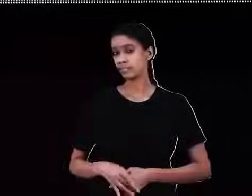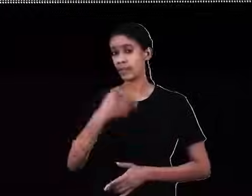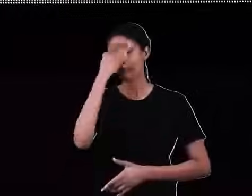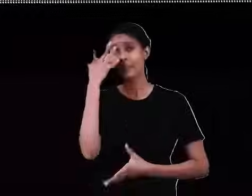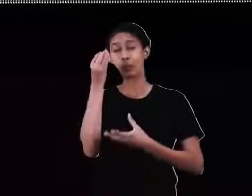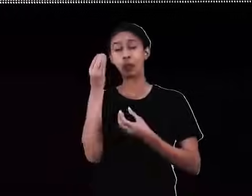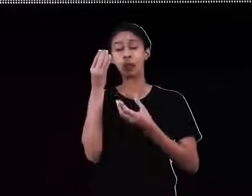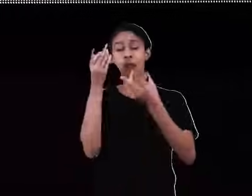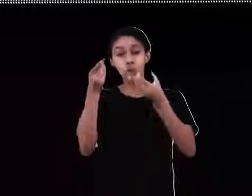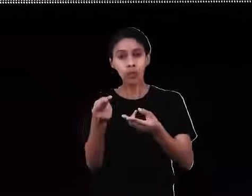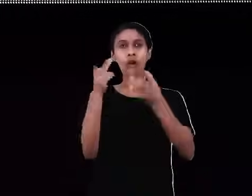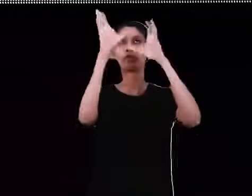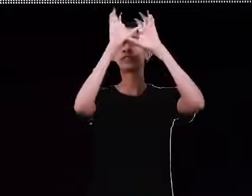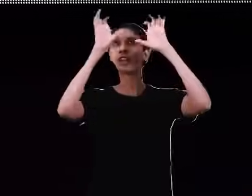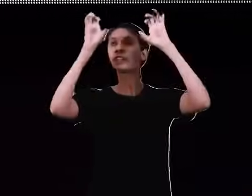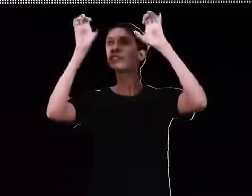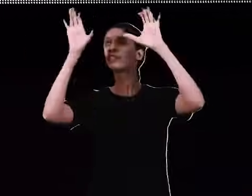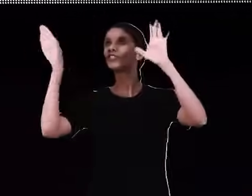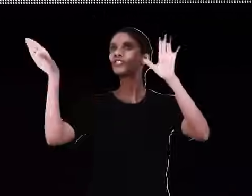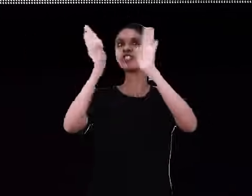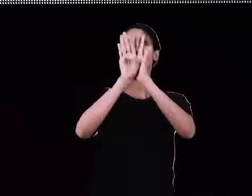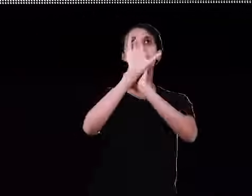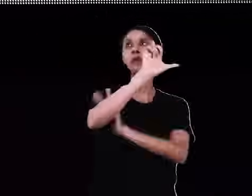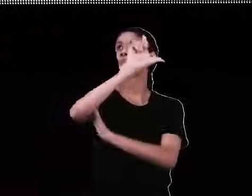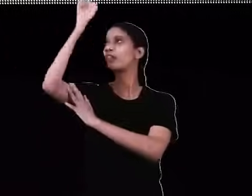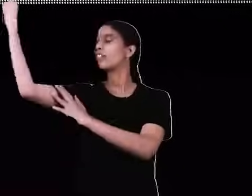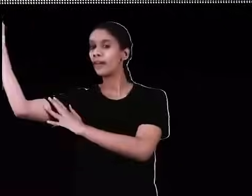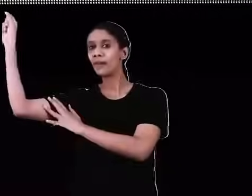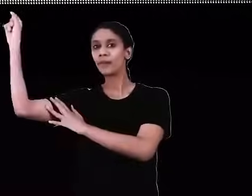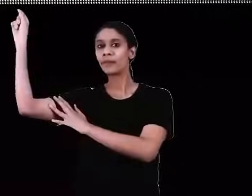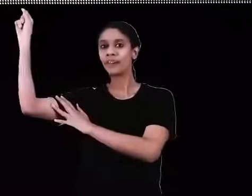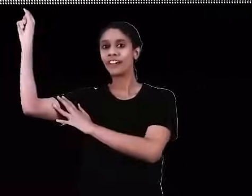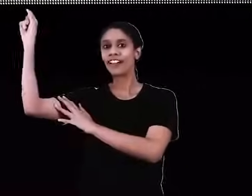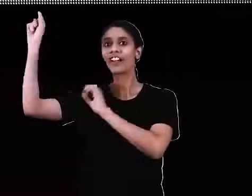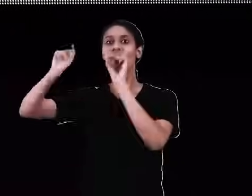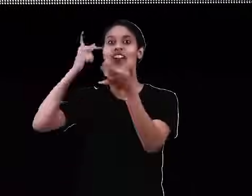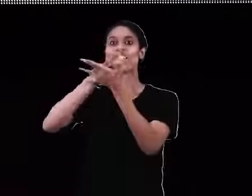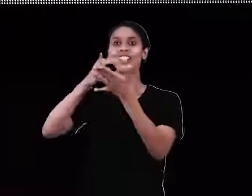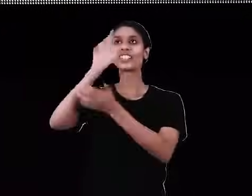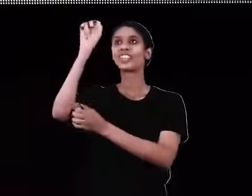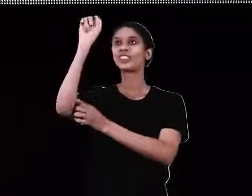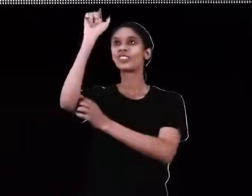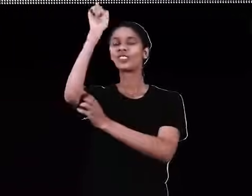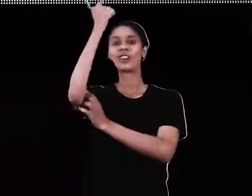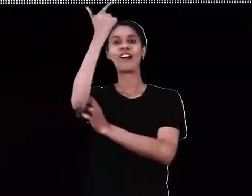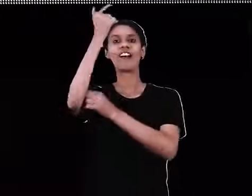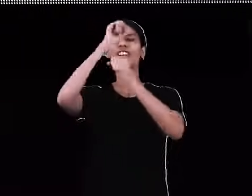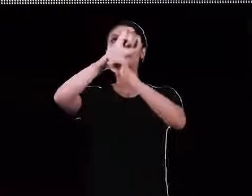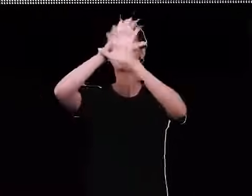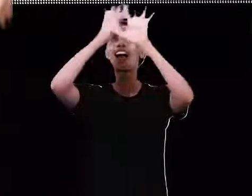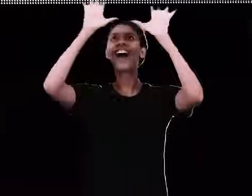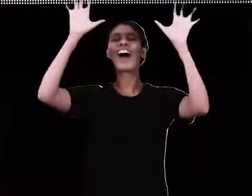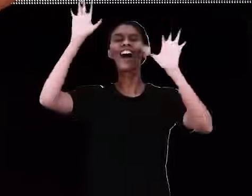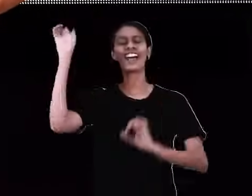nuvem, gente. Apareceu, mas quando vai embora, o dia chega, fica bonito. A pessoa some, eita, como foi bom. Sumiu,